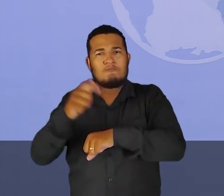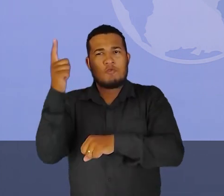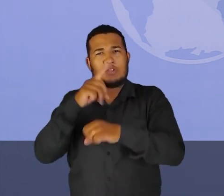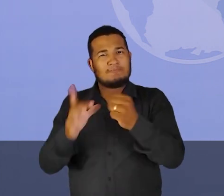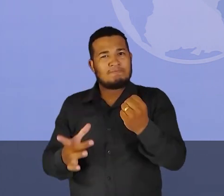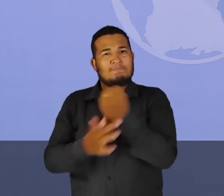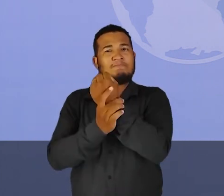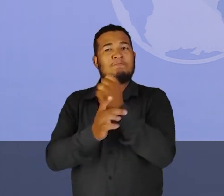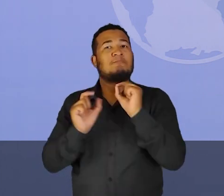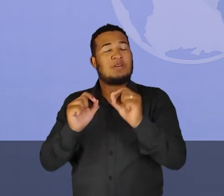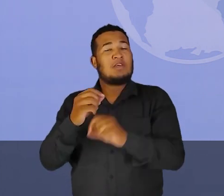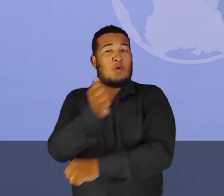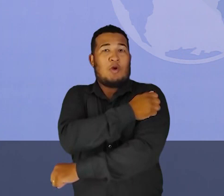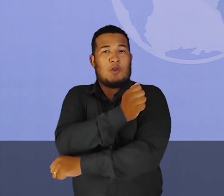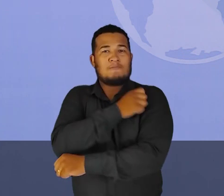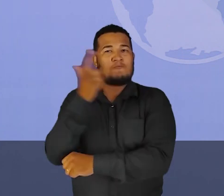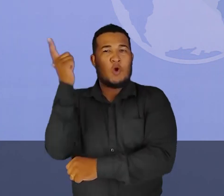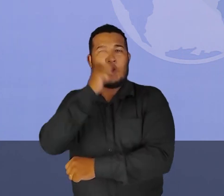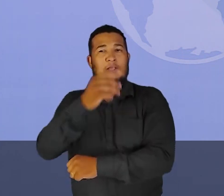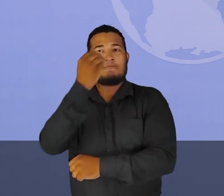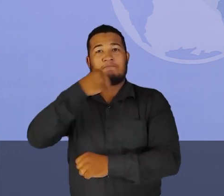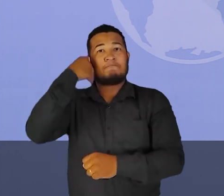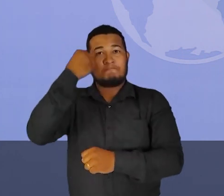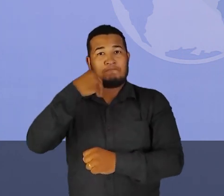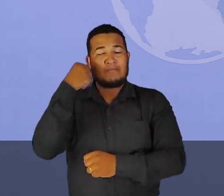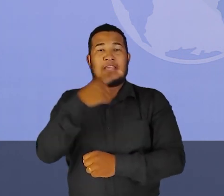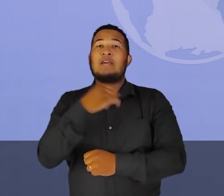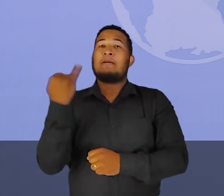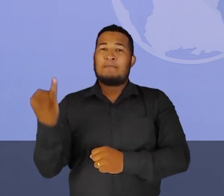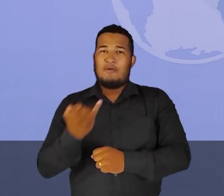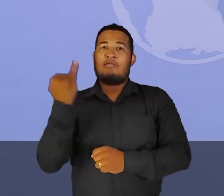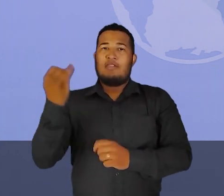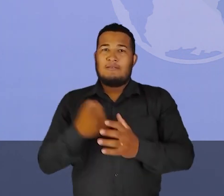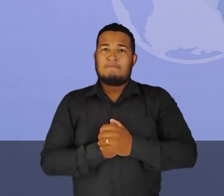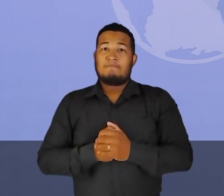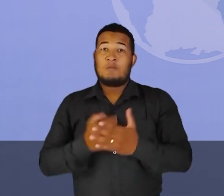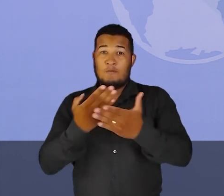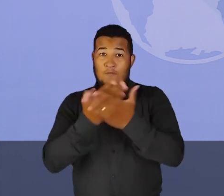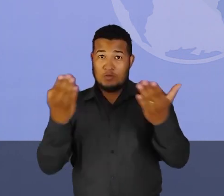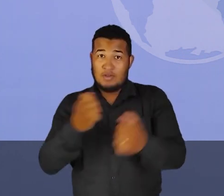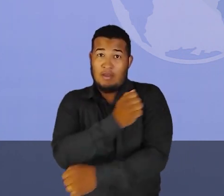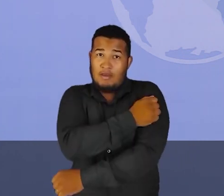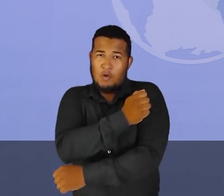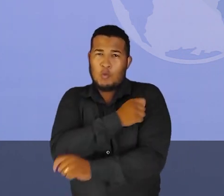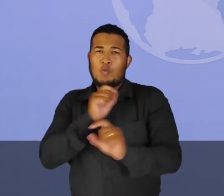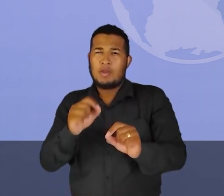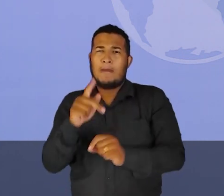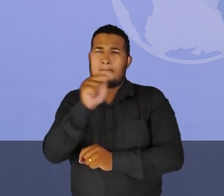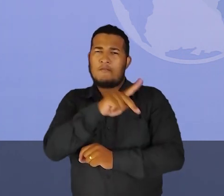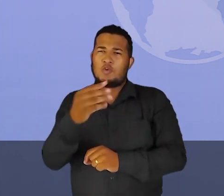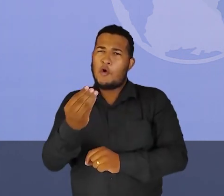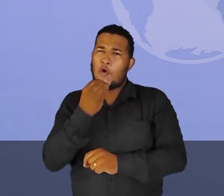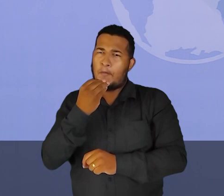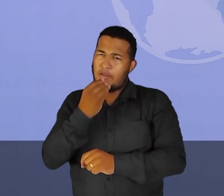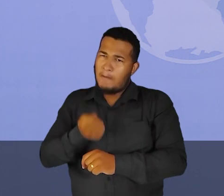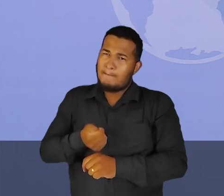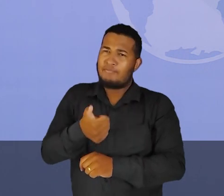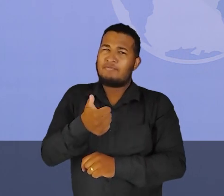que os alunos possam experimentar e vivenciar, isso é muito importante. Então você, aluno, quando o professor oportunizar as situações,